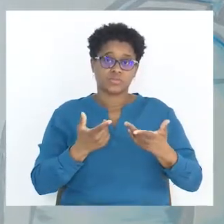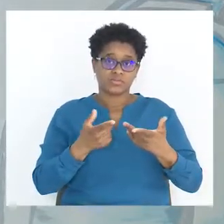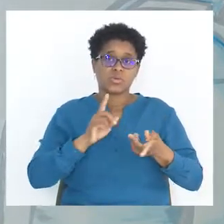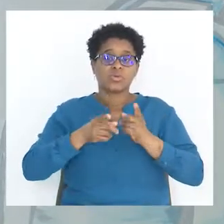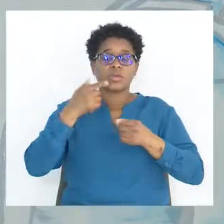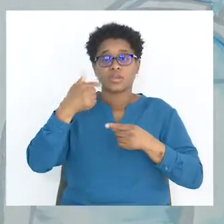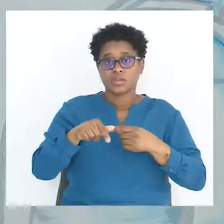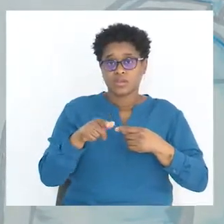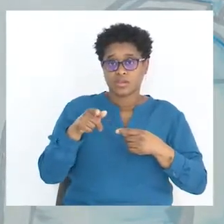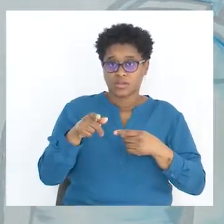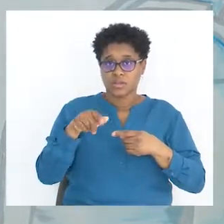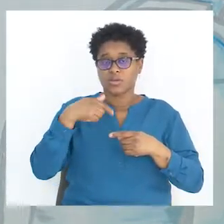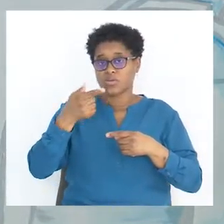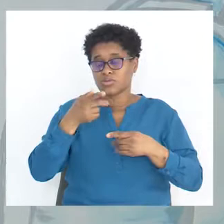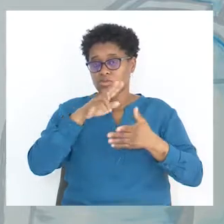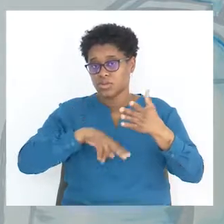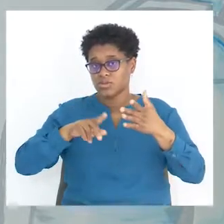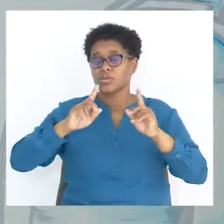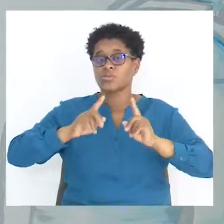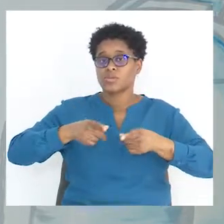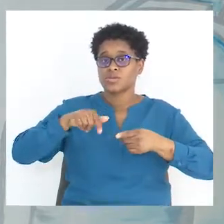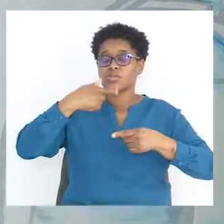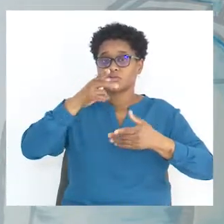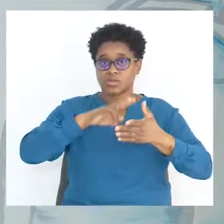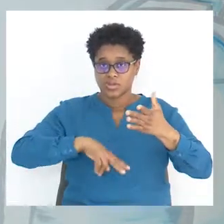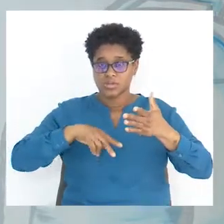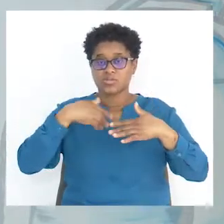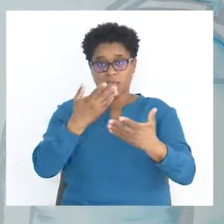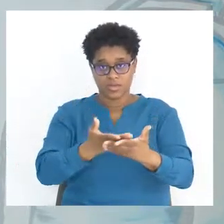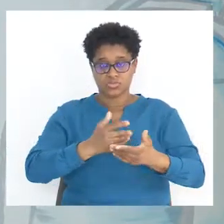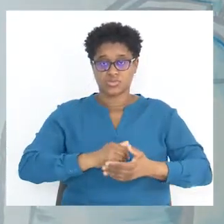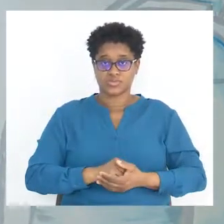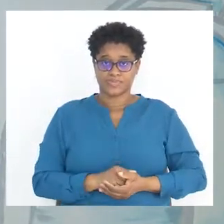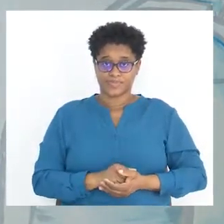tens construir um novo texto a partir de textos originais, textos dados.